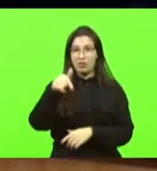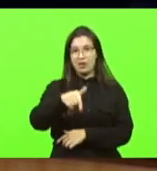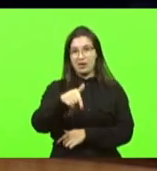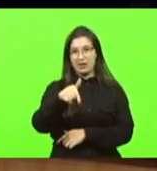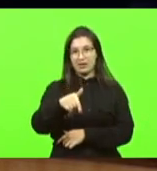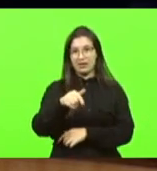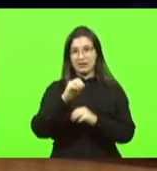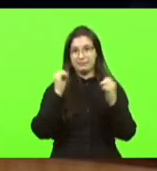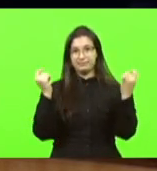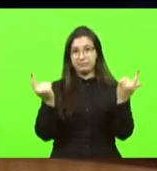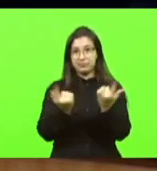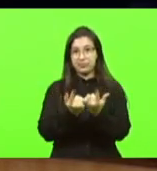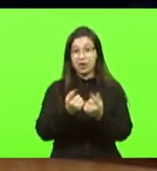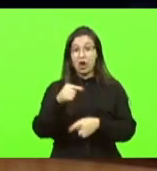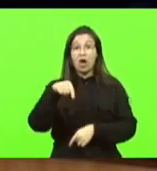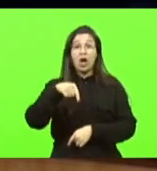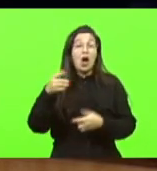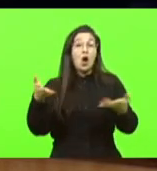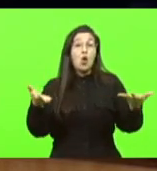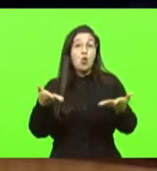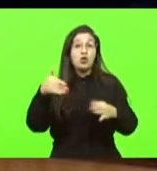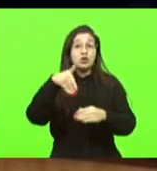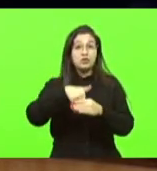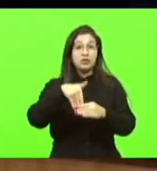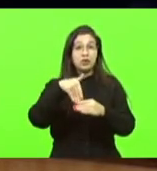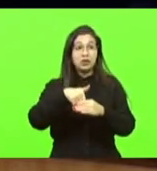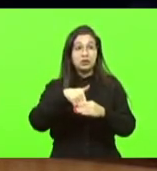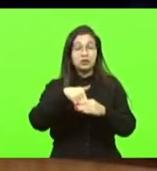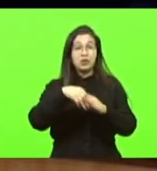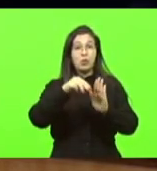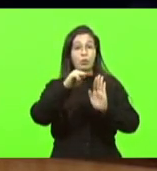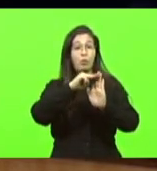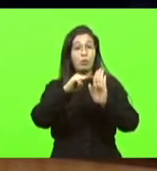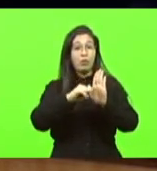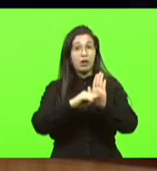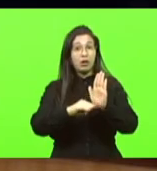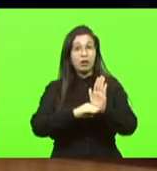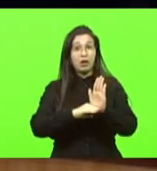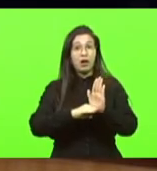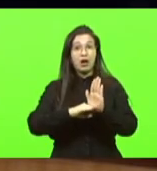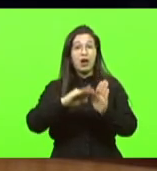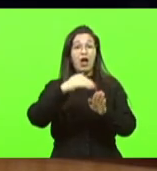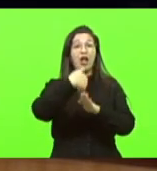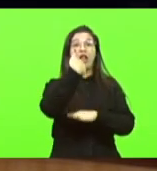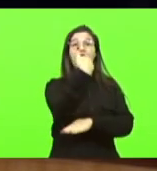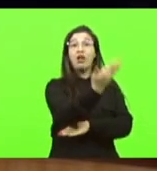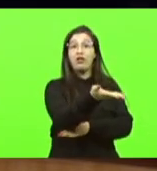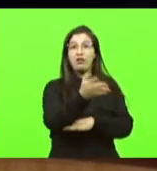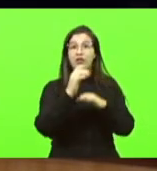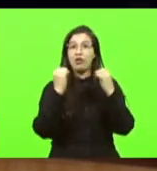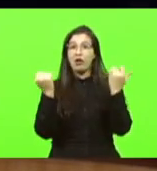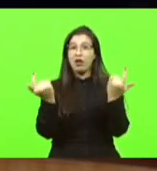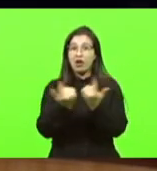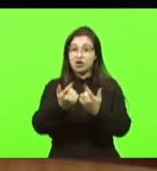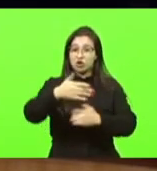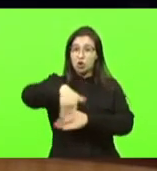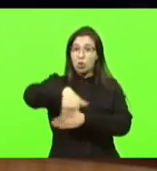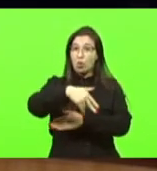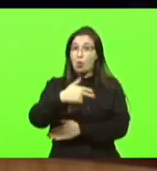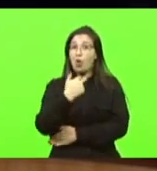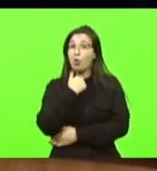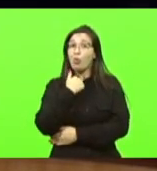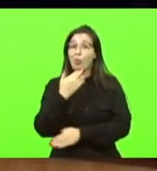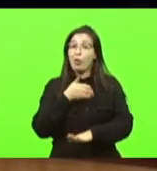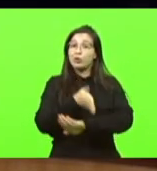e hoje na votação dessa matéria Quem tá lá fora está impedido de entrar a